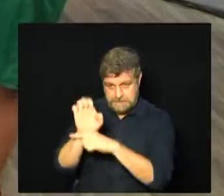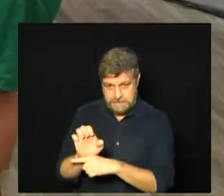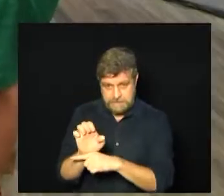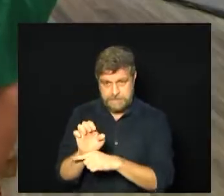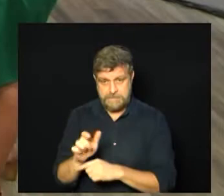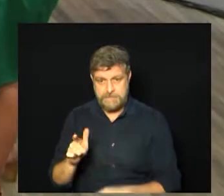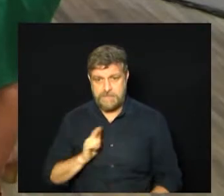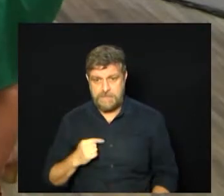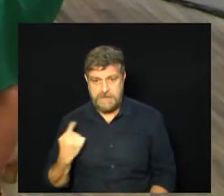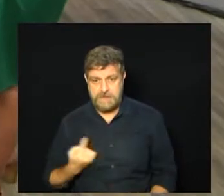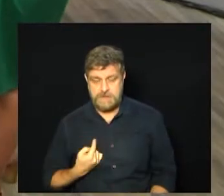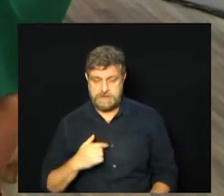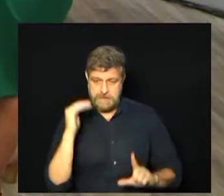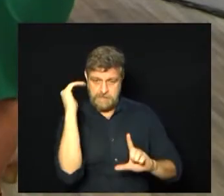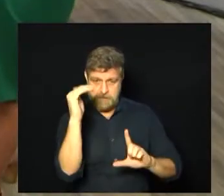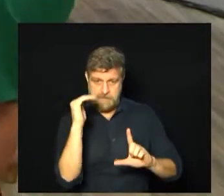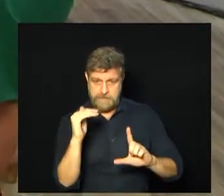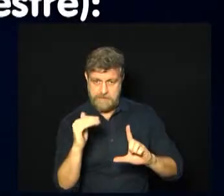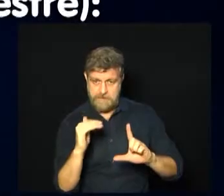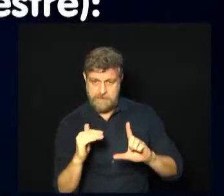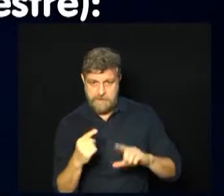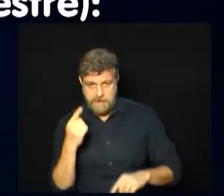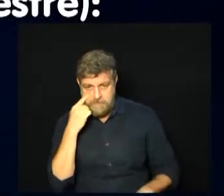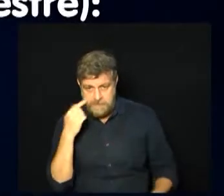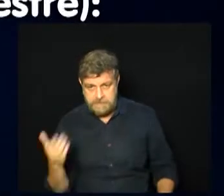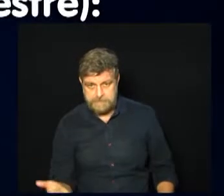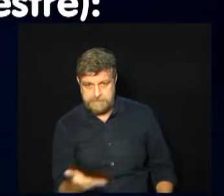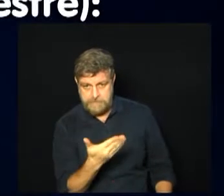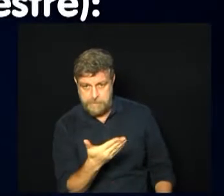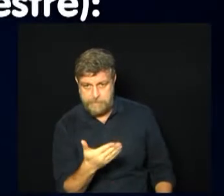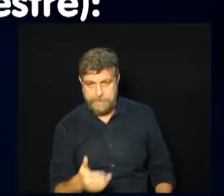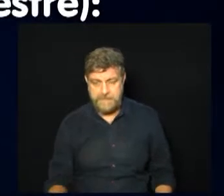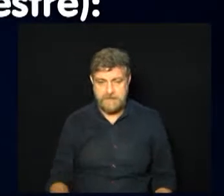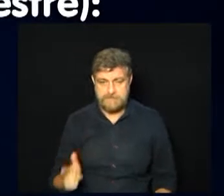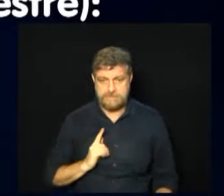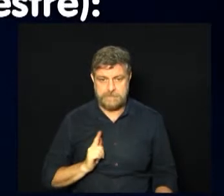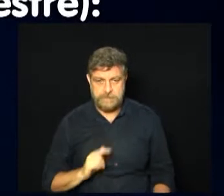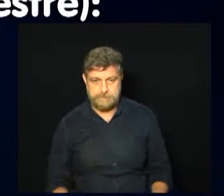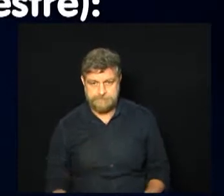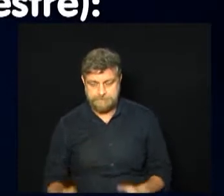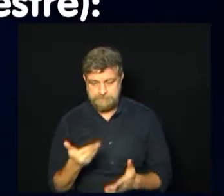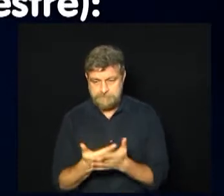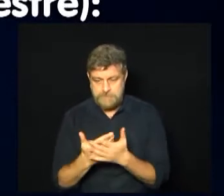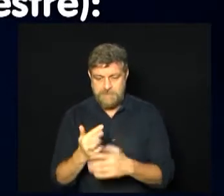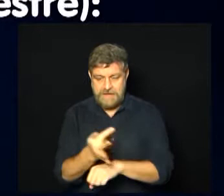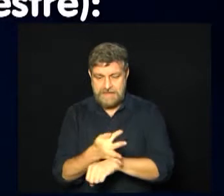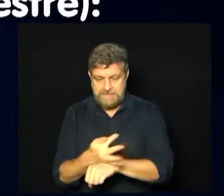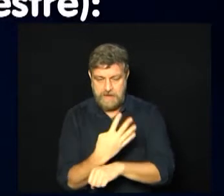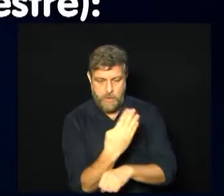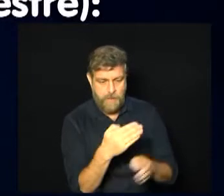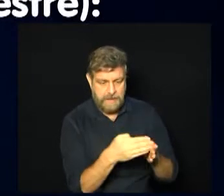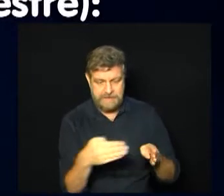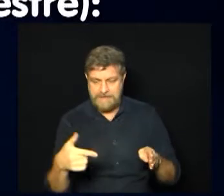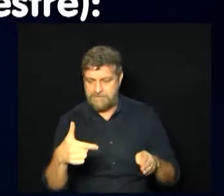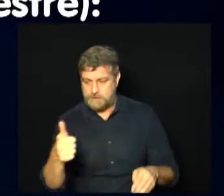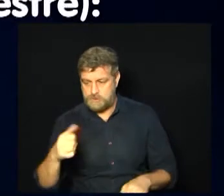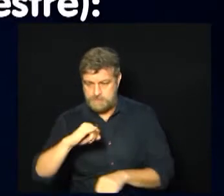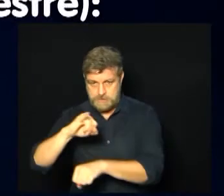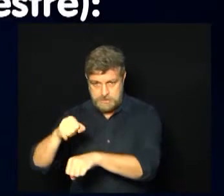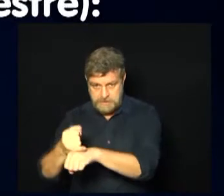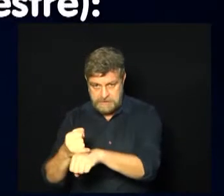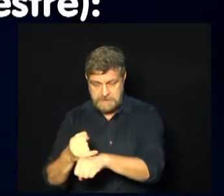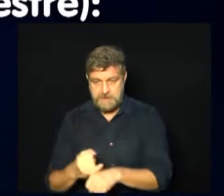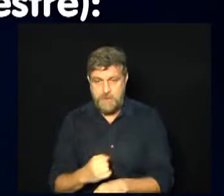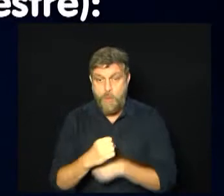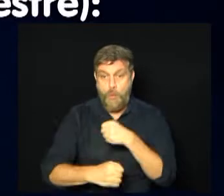estadual. A gente pode falar, olha, a gente tem, então, recuperação nas férias entre 4 e 21 de janeiro. O